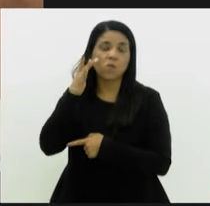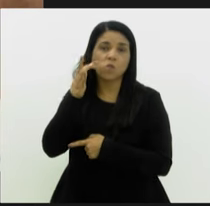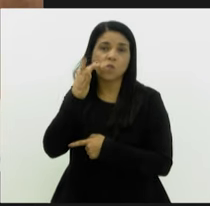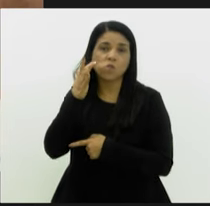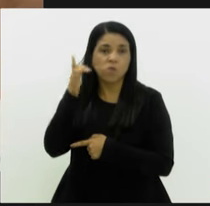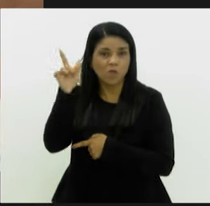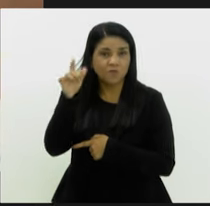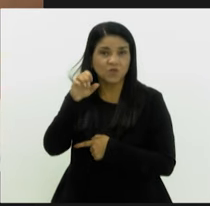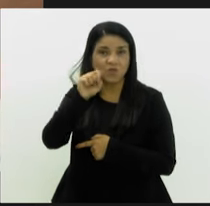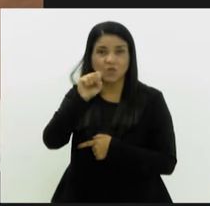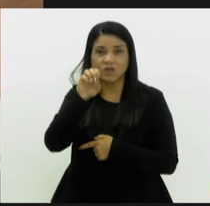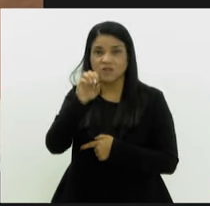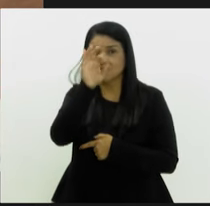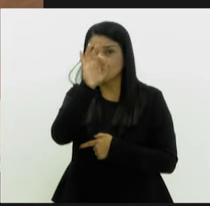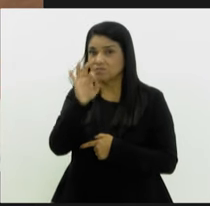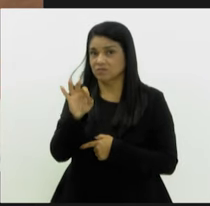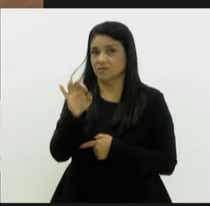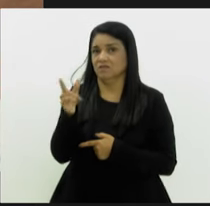são 80%